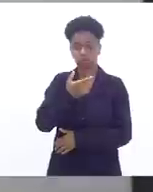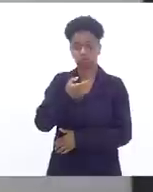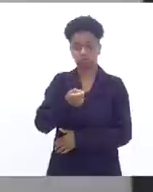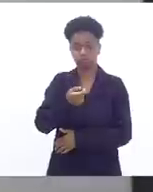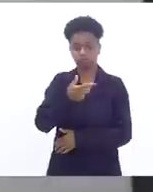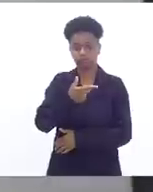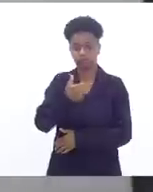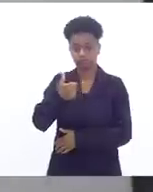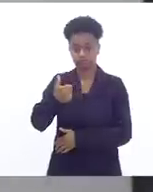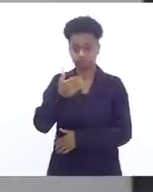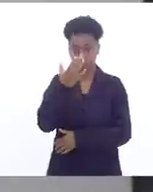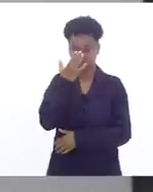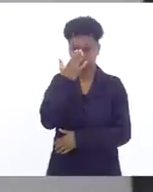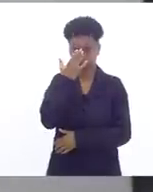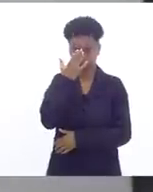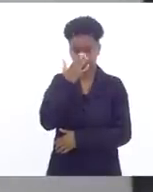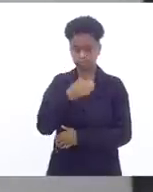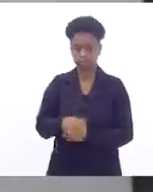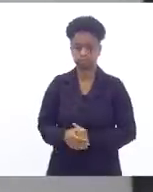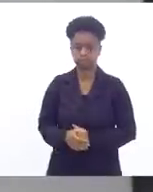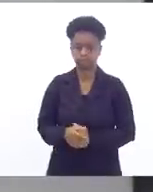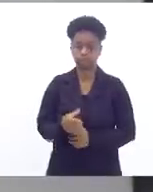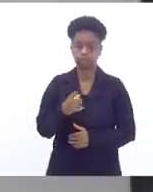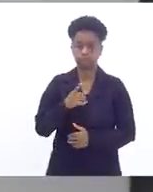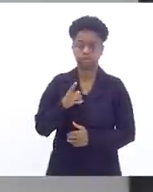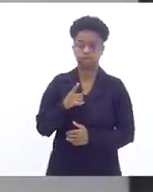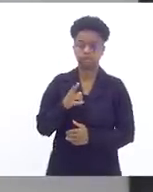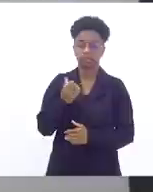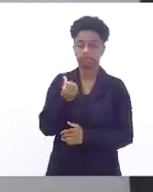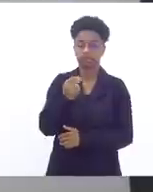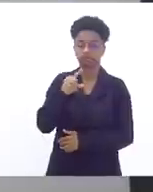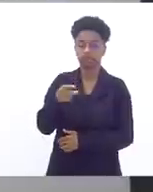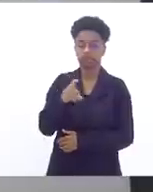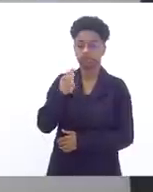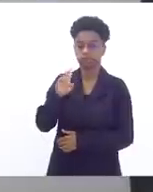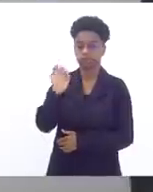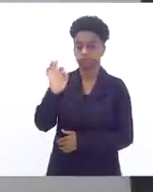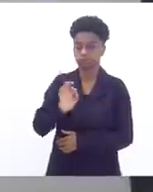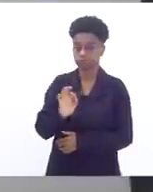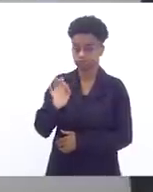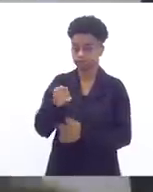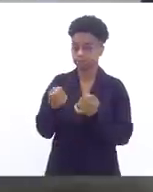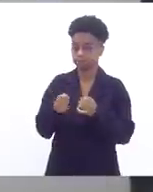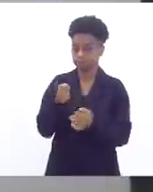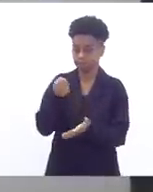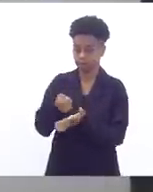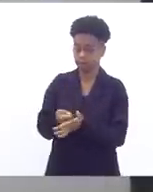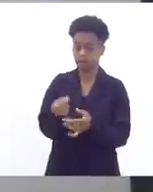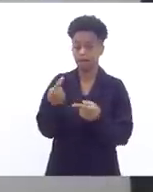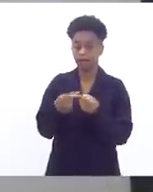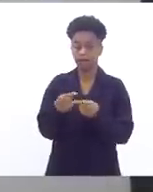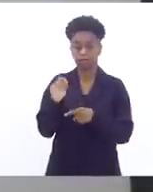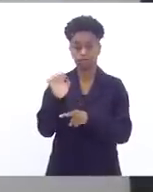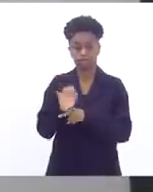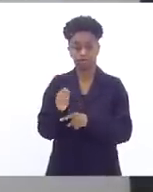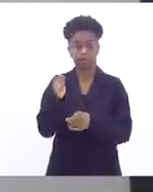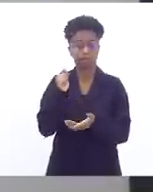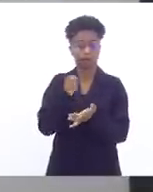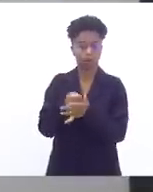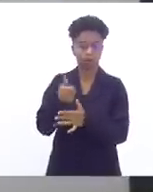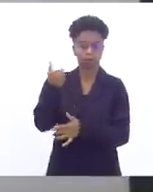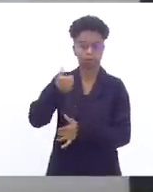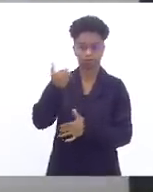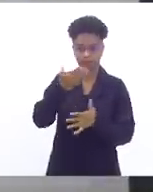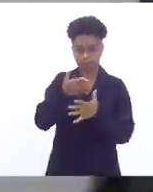2021 na ordem de 6 e meio por cento o estado pagou a primeira parcela para todos